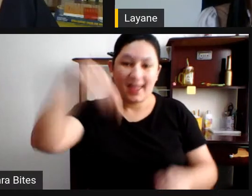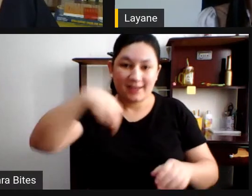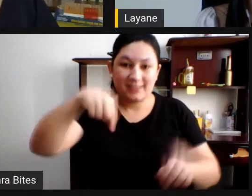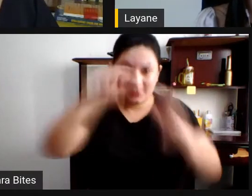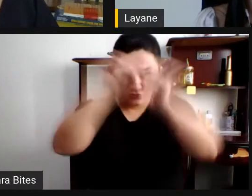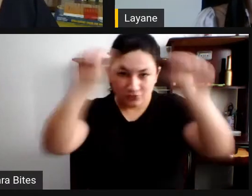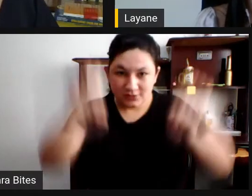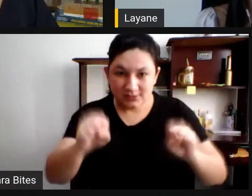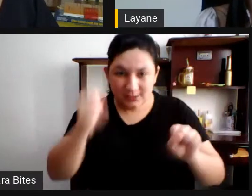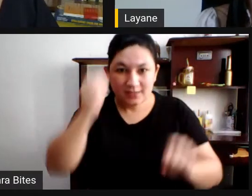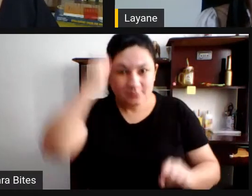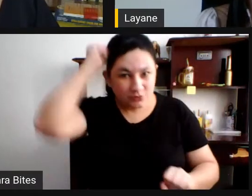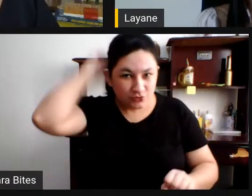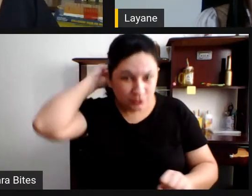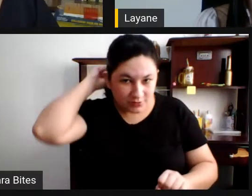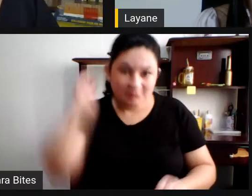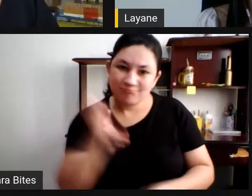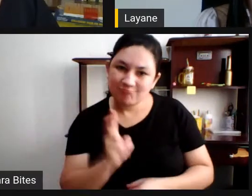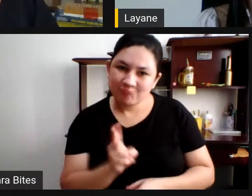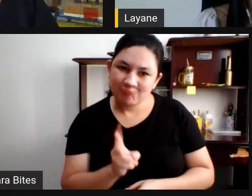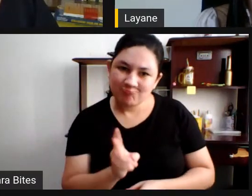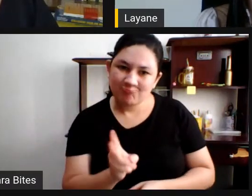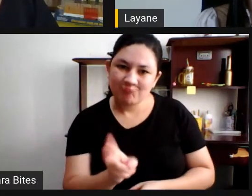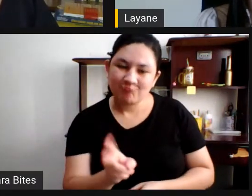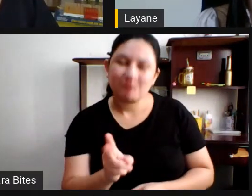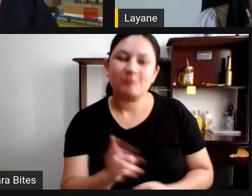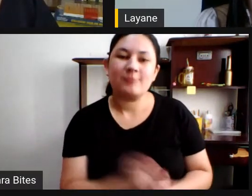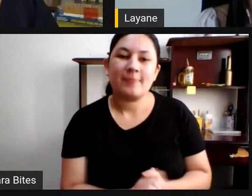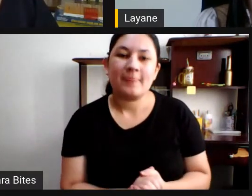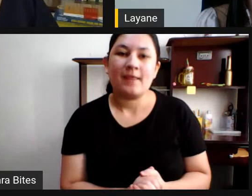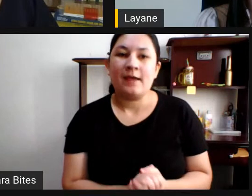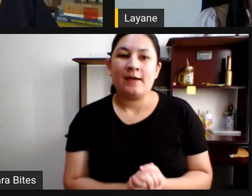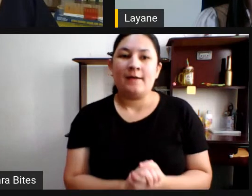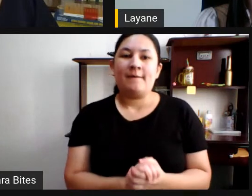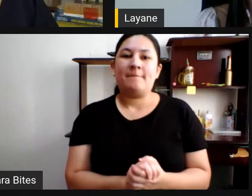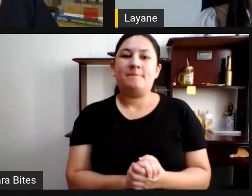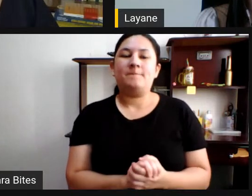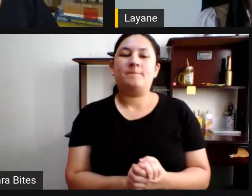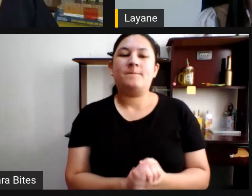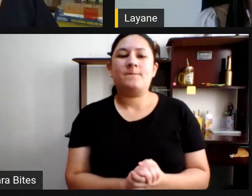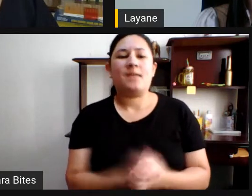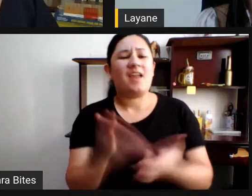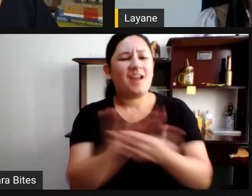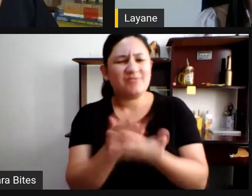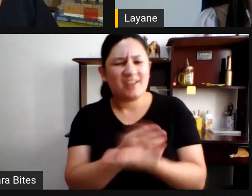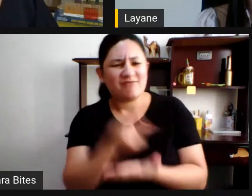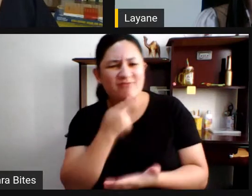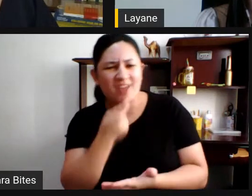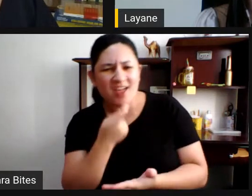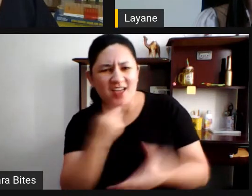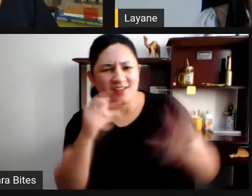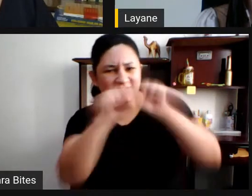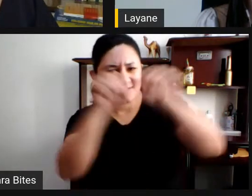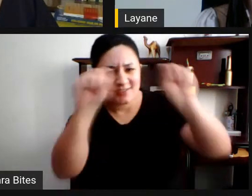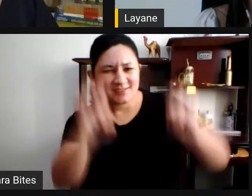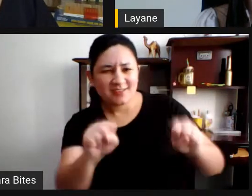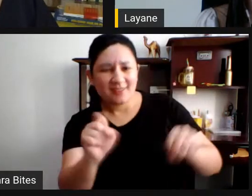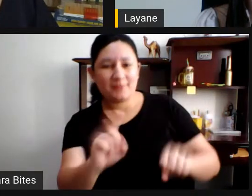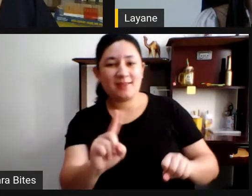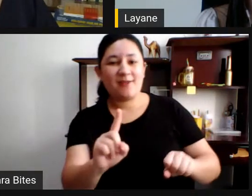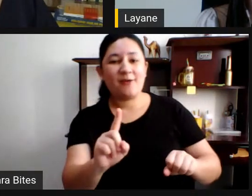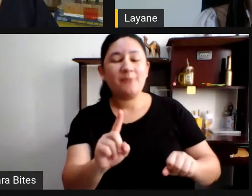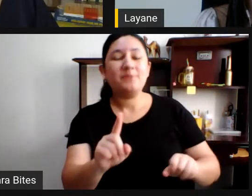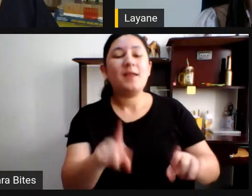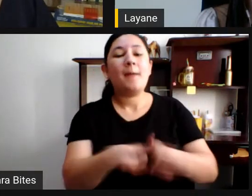os linguistas mesmo que eles não citem a noção de sistema ela ainda não foi